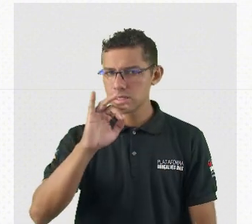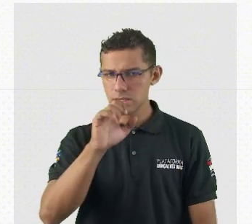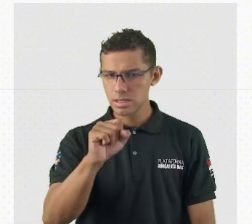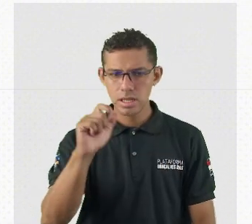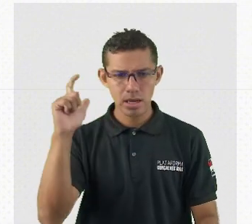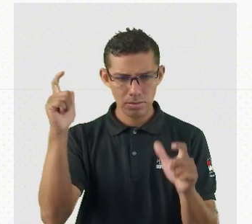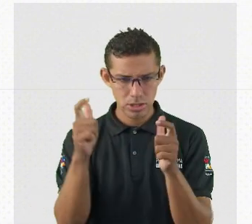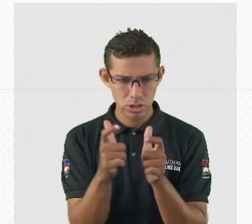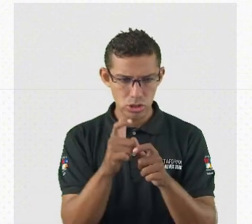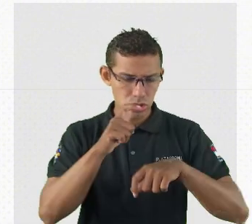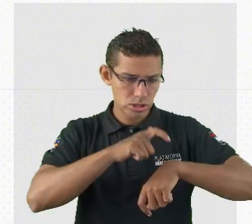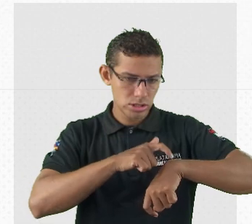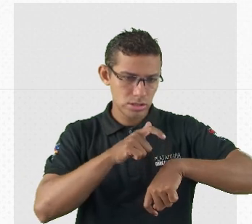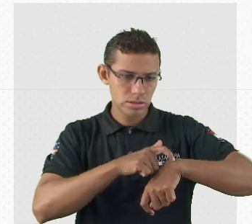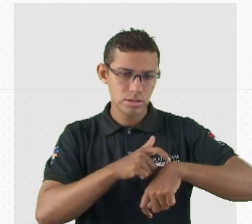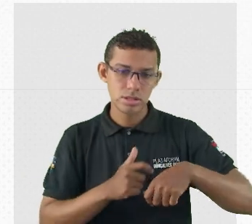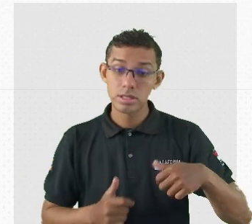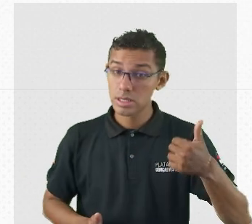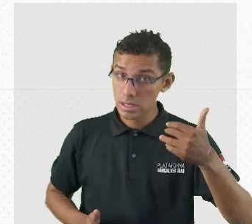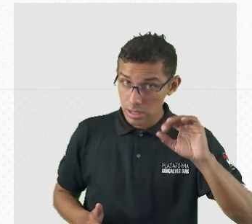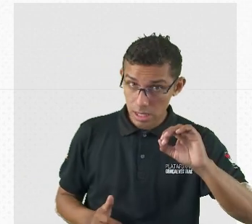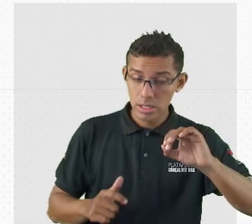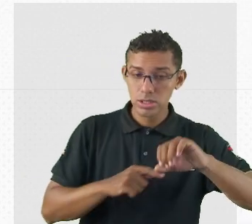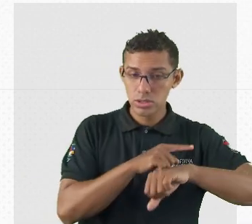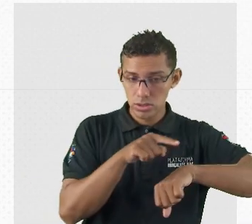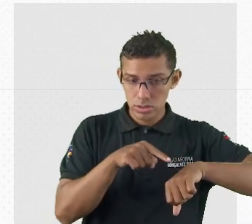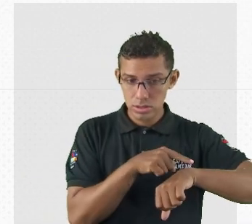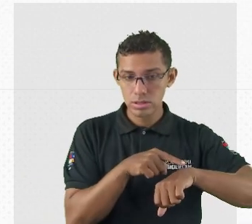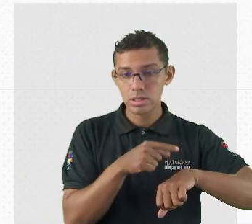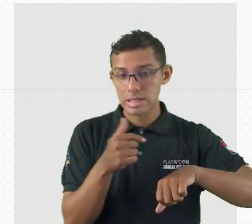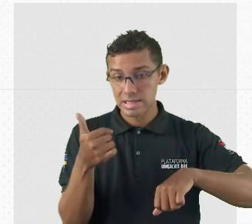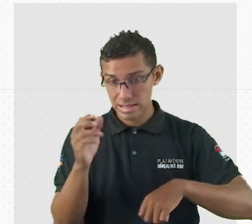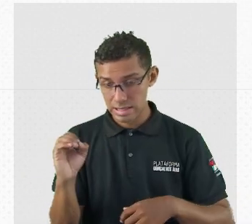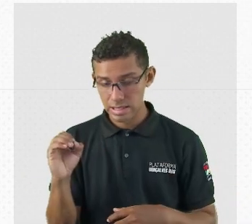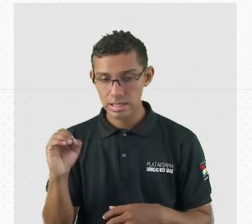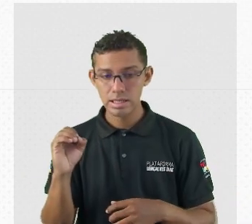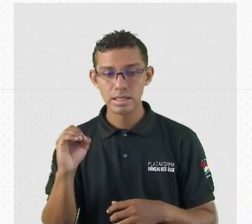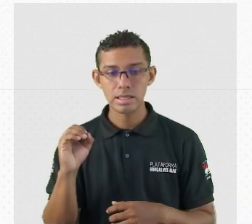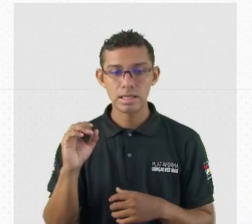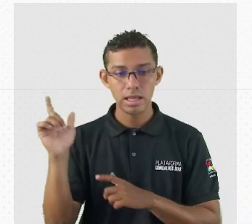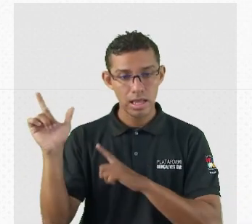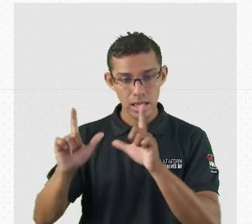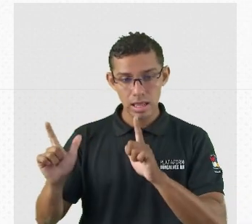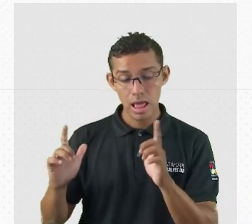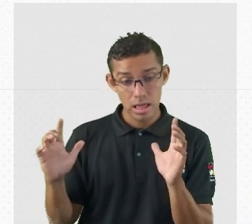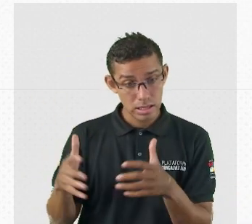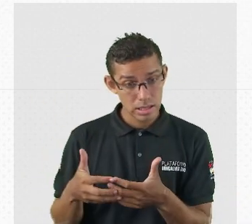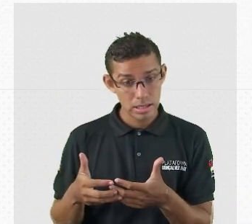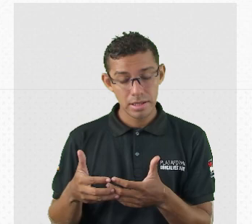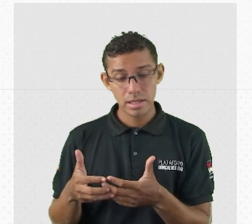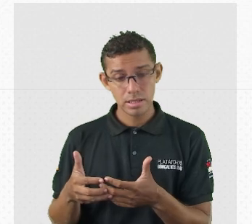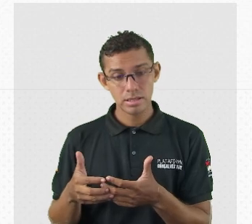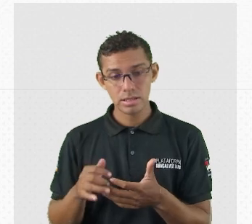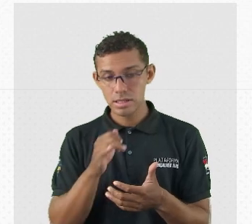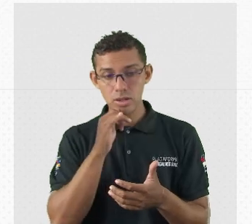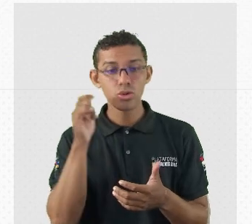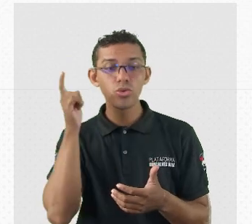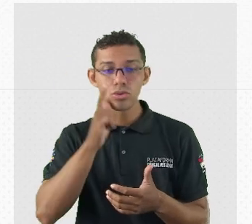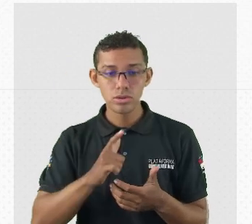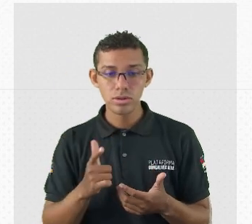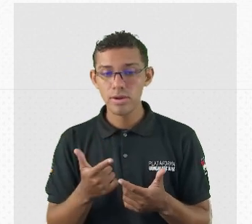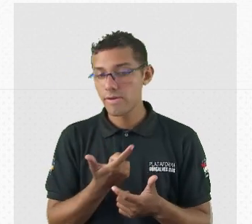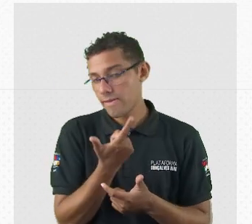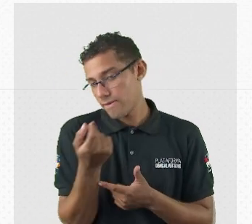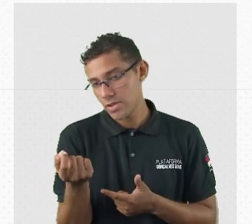quantidade de tempo. Então, se em 10 horas eu tinha 10, por exemplo, televisores, a segunda revolução me traz, por exemplo, nas mesmas 10 horas eu consigo ter